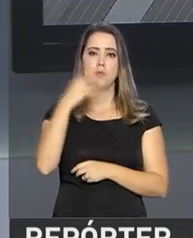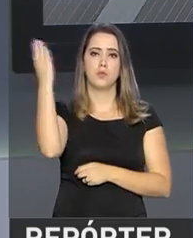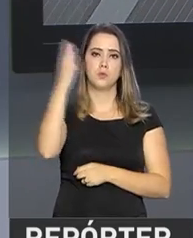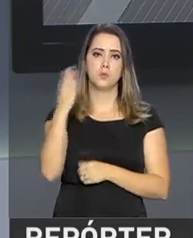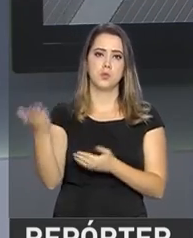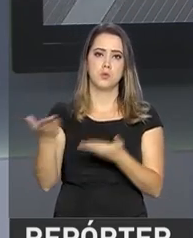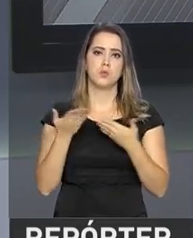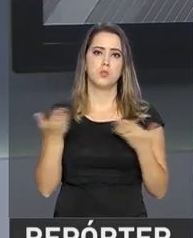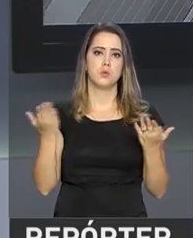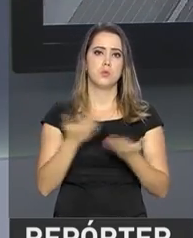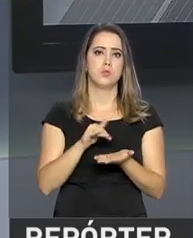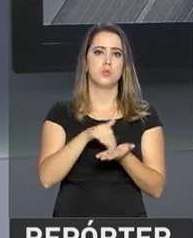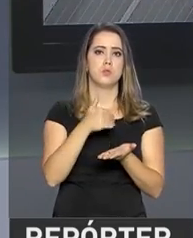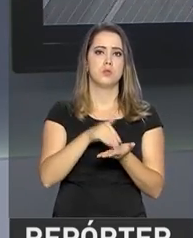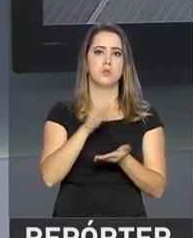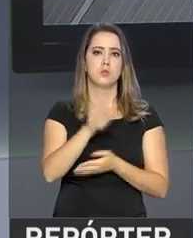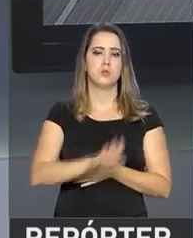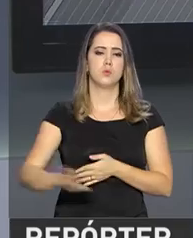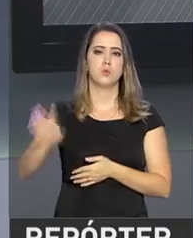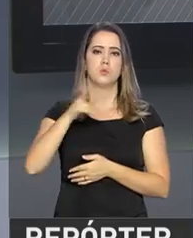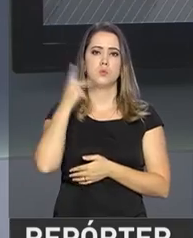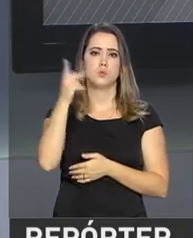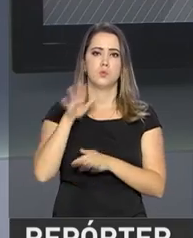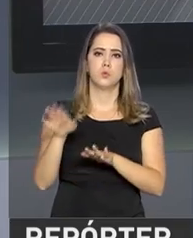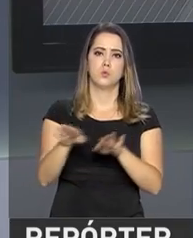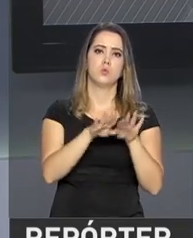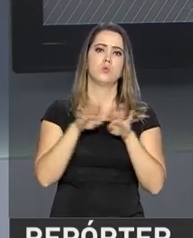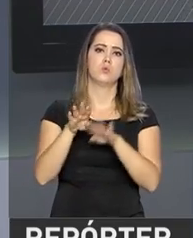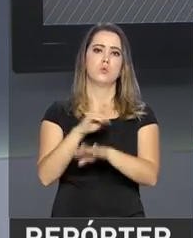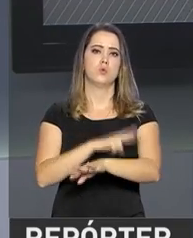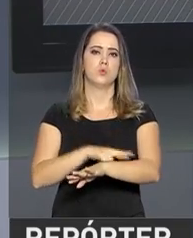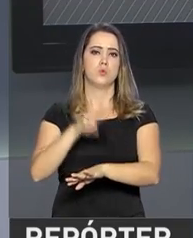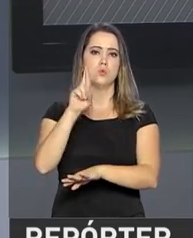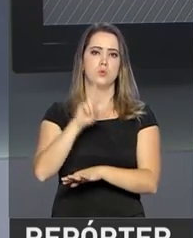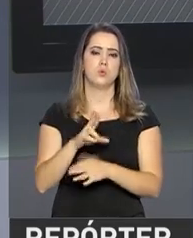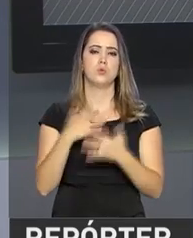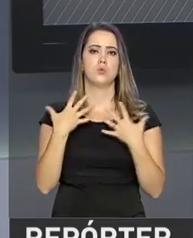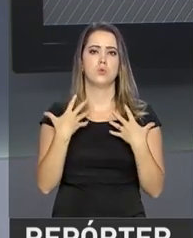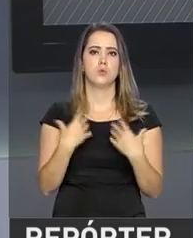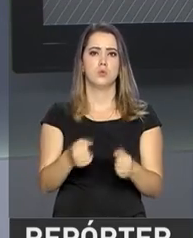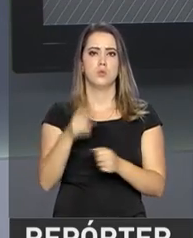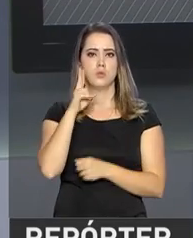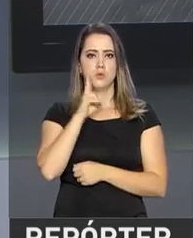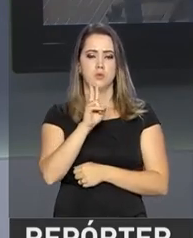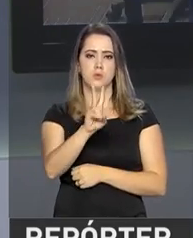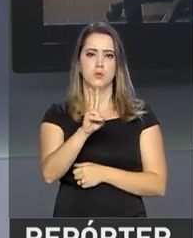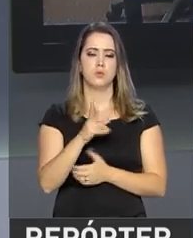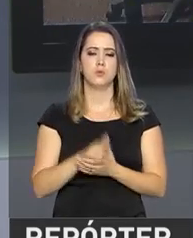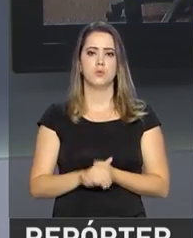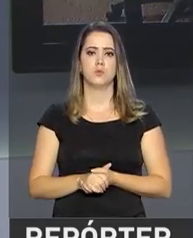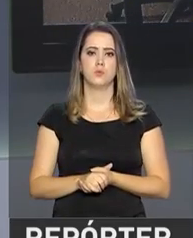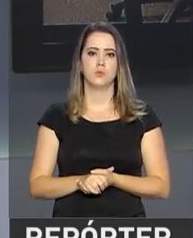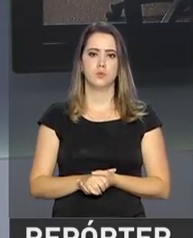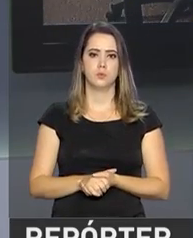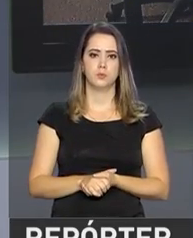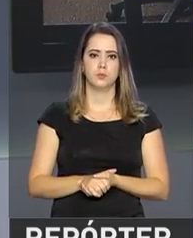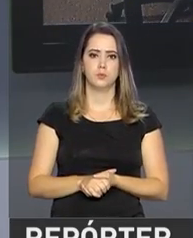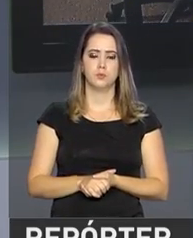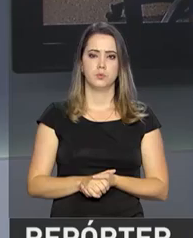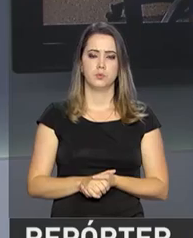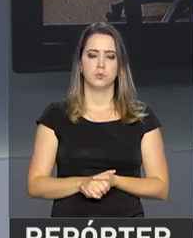brasil recebe hoje o secretário nacional de políticas de promoção da igualdade racial nós vamos acompanhar um trecho